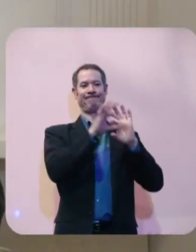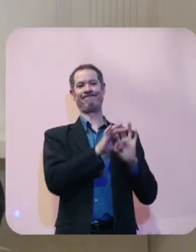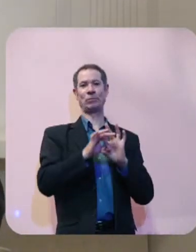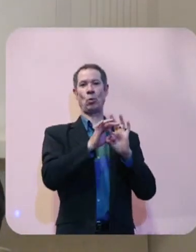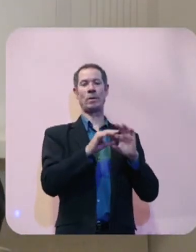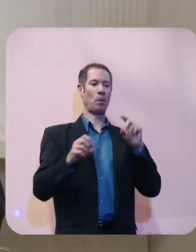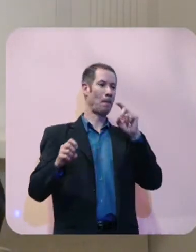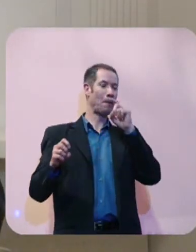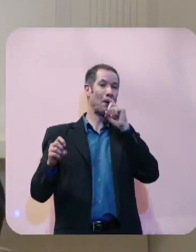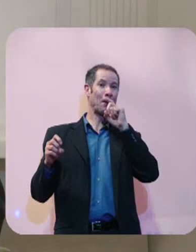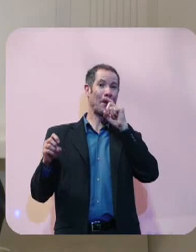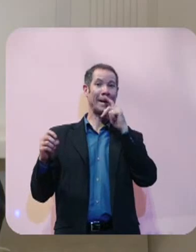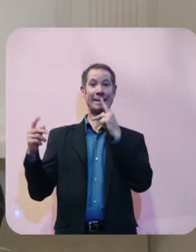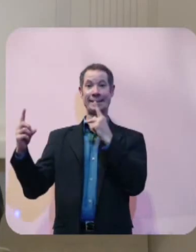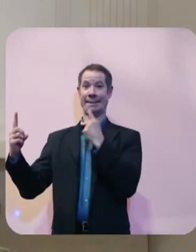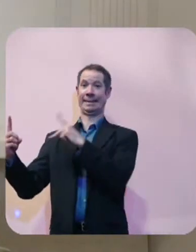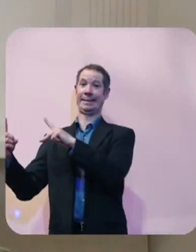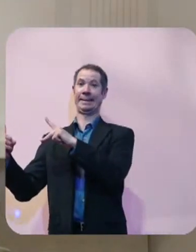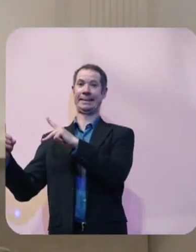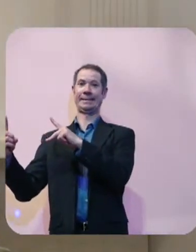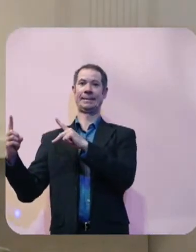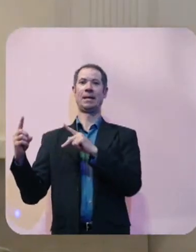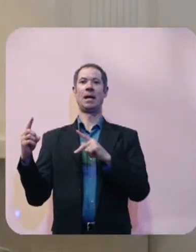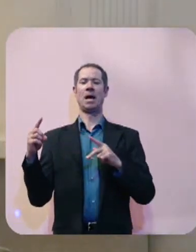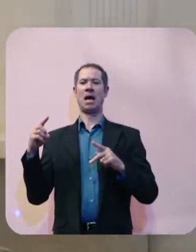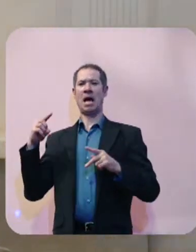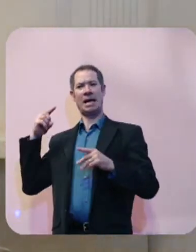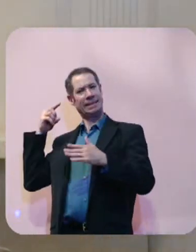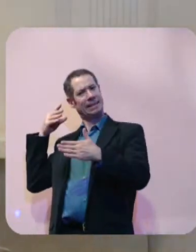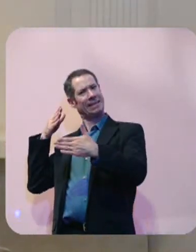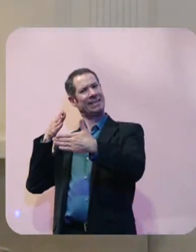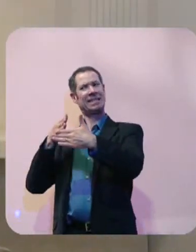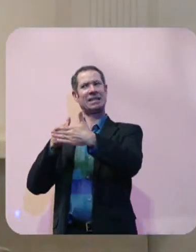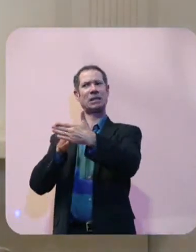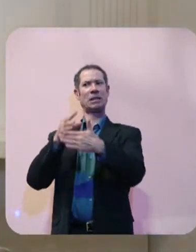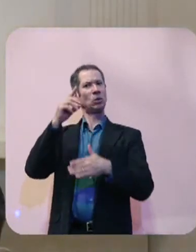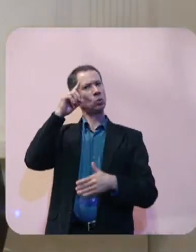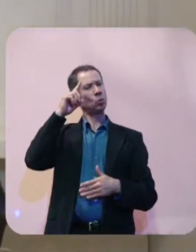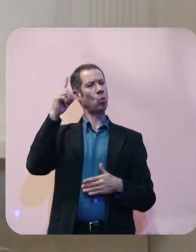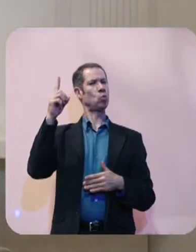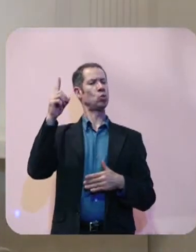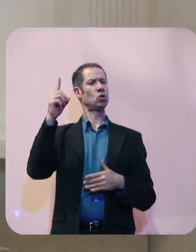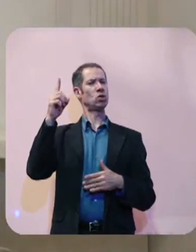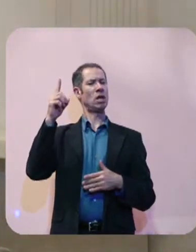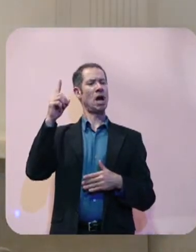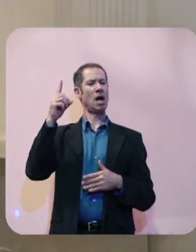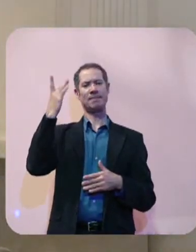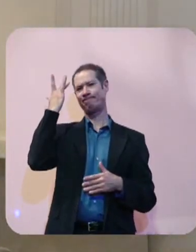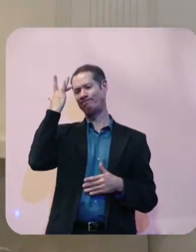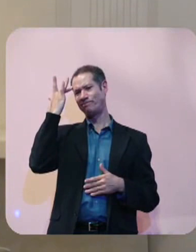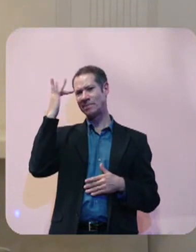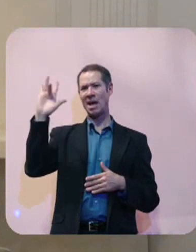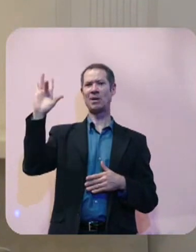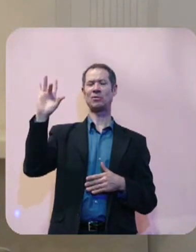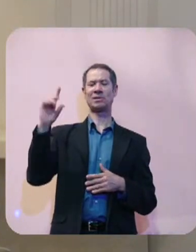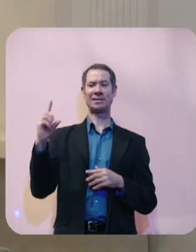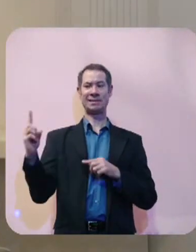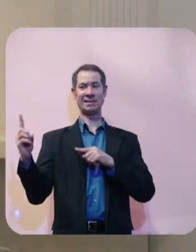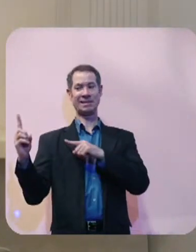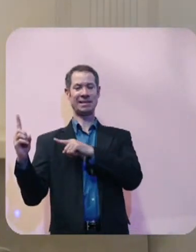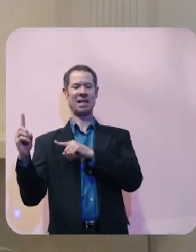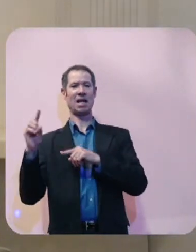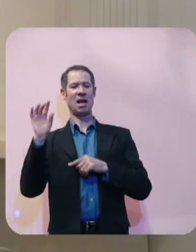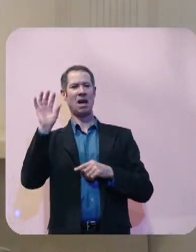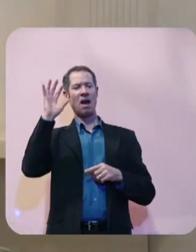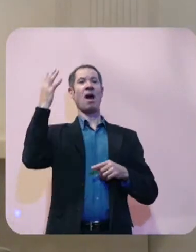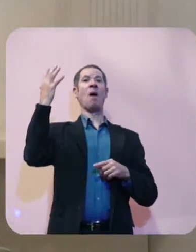oração todo dia. Até que um dia, sem que ele soubesse, de